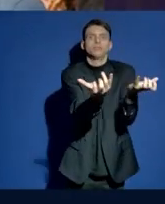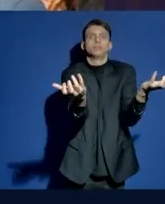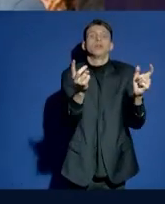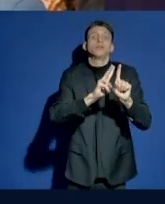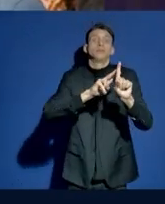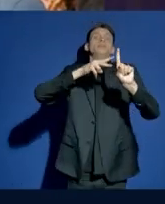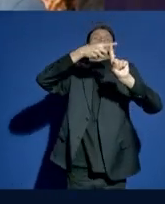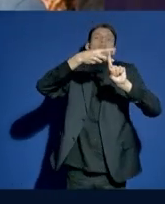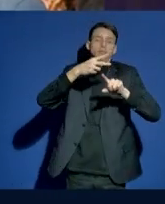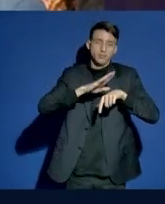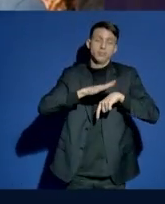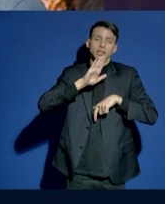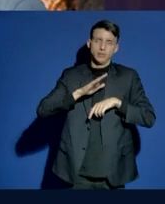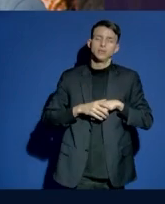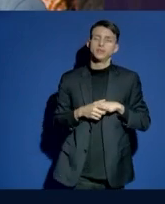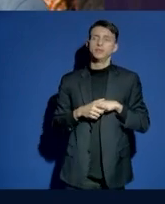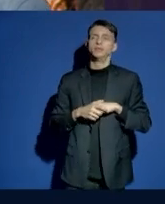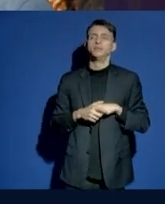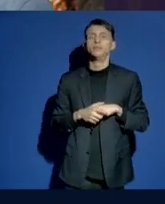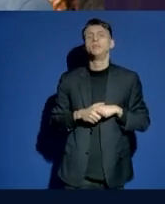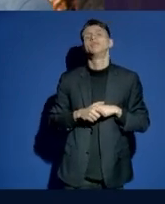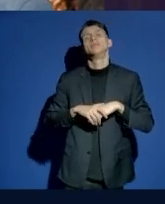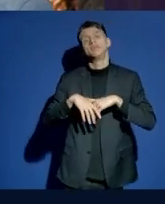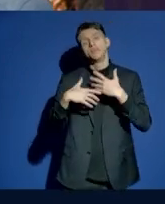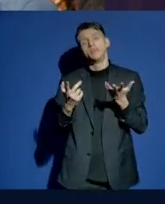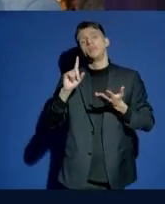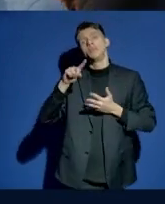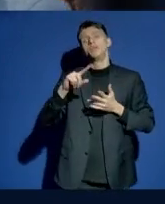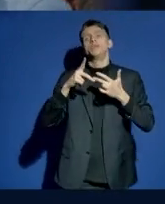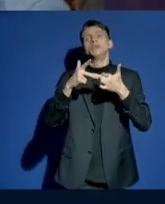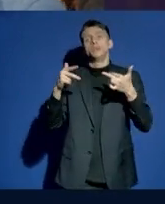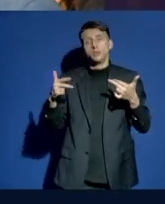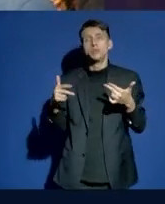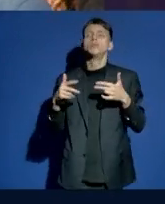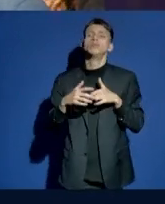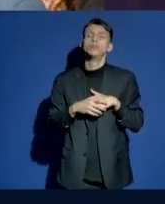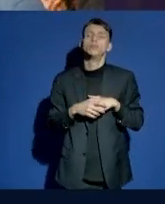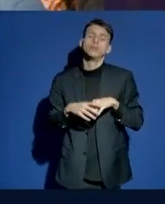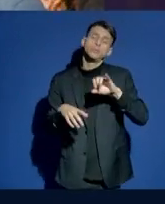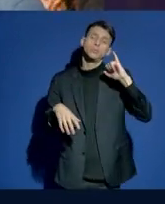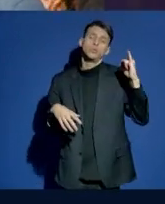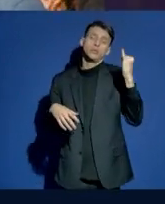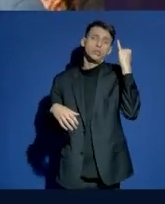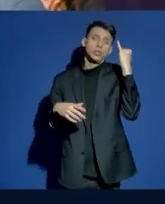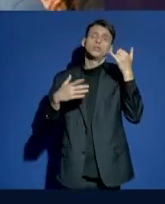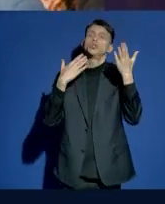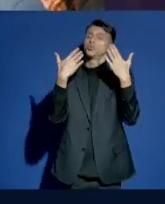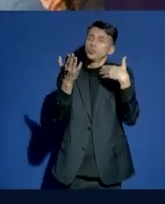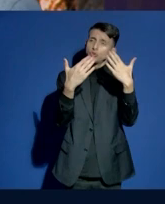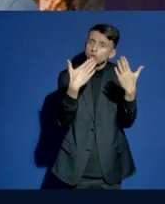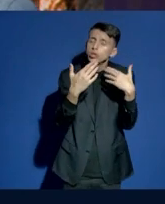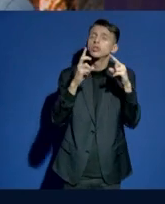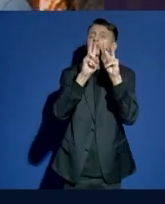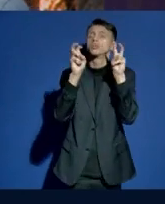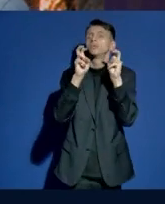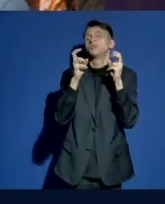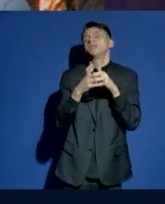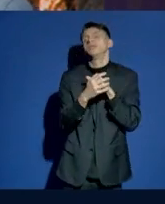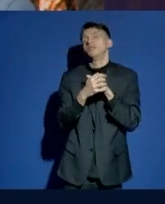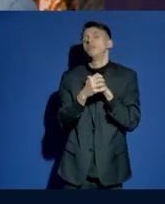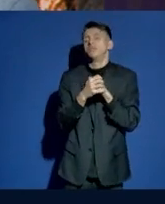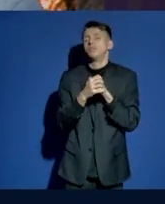agronômica tão boa quanto. Então, esses são os grandes fatores que a gente olha para o setor de